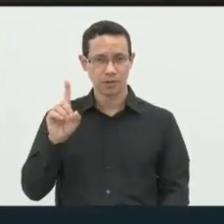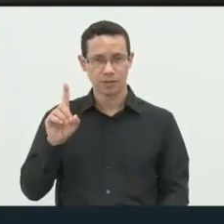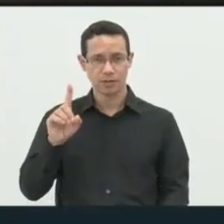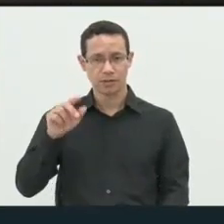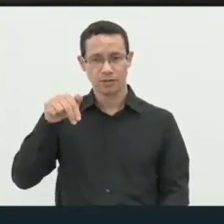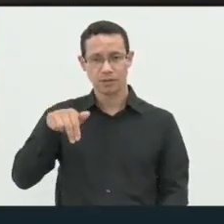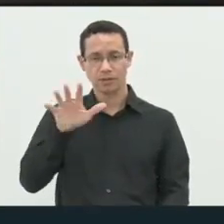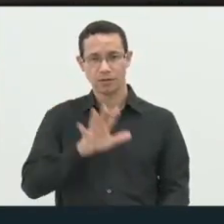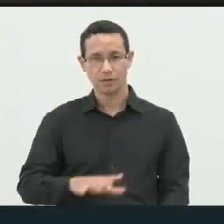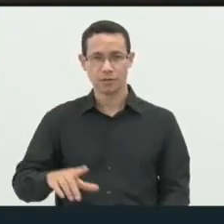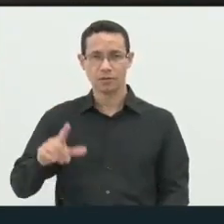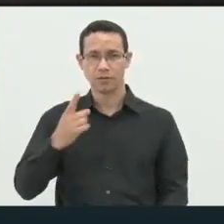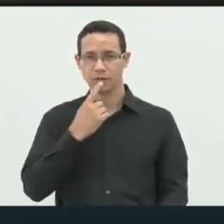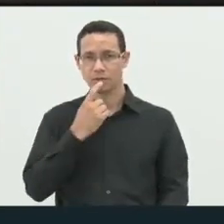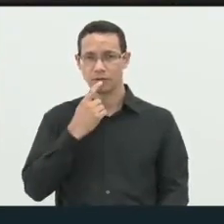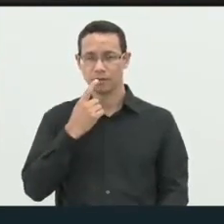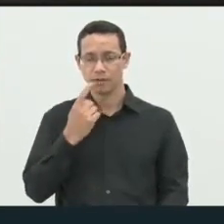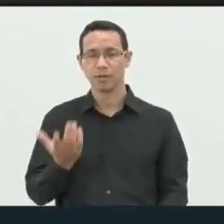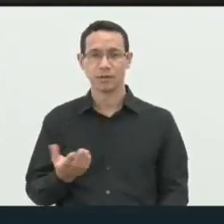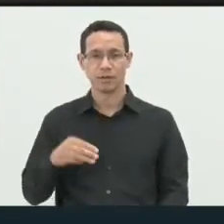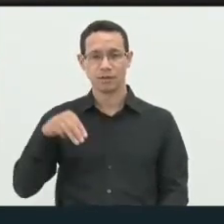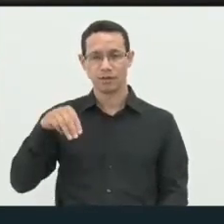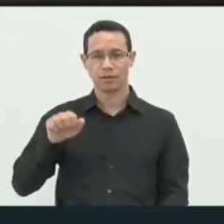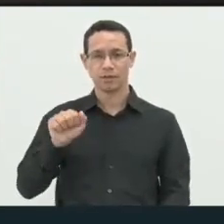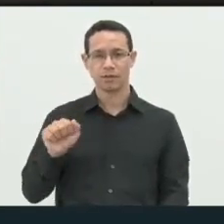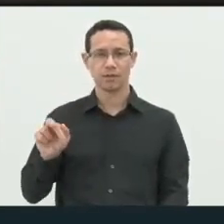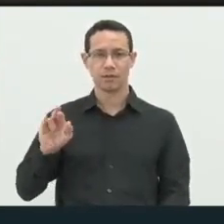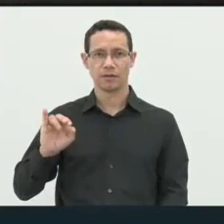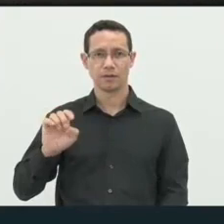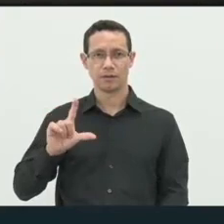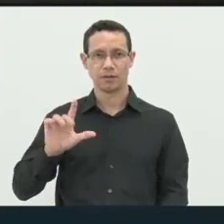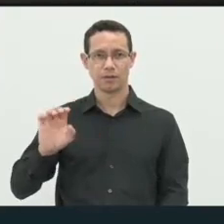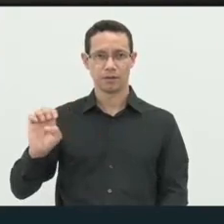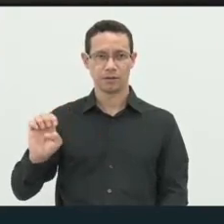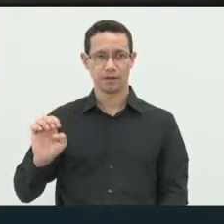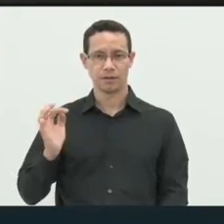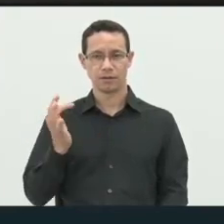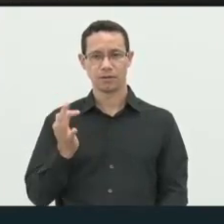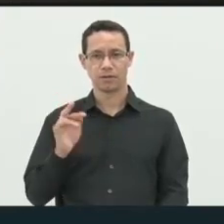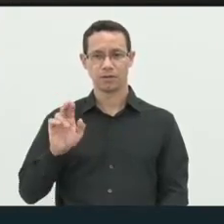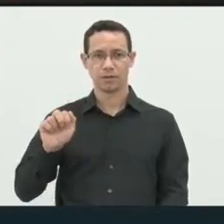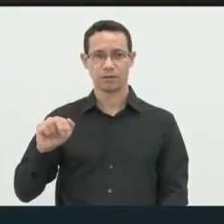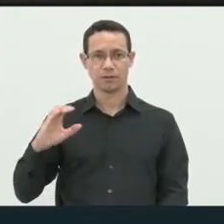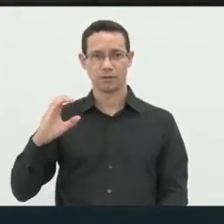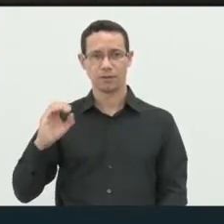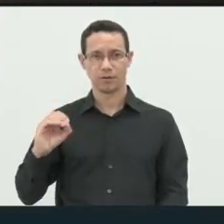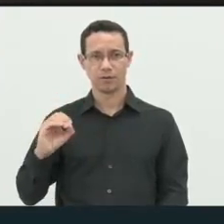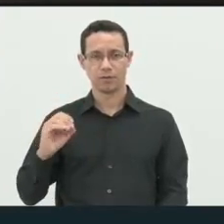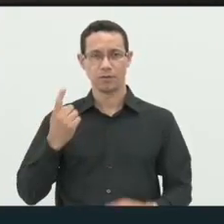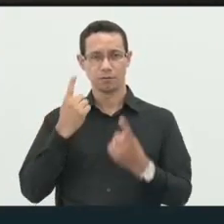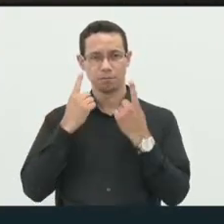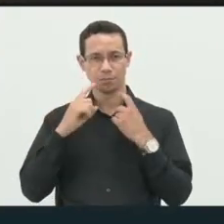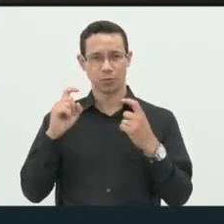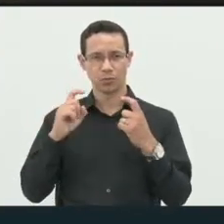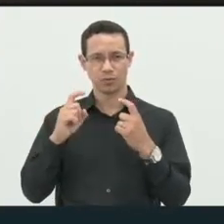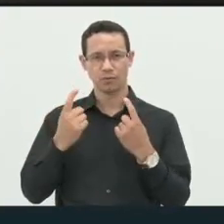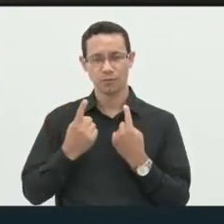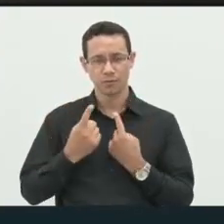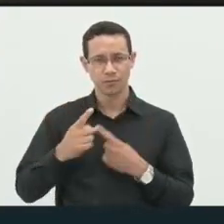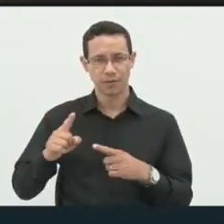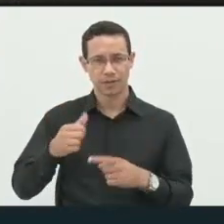contra violência mulher saibam que a Marielle Franco foi violente